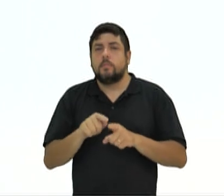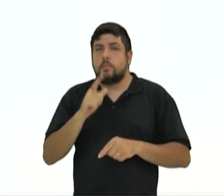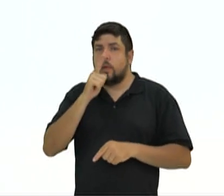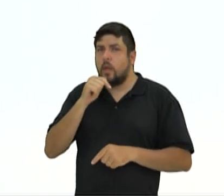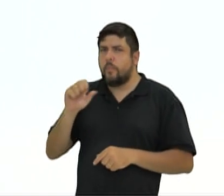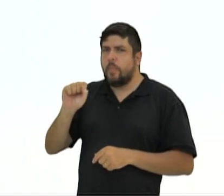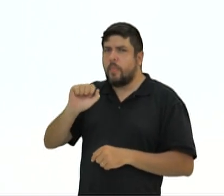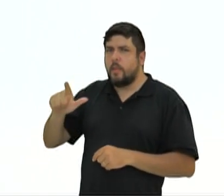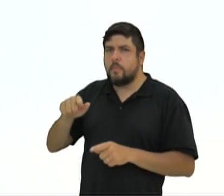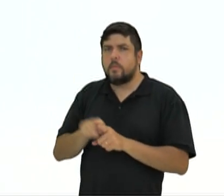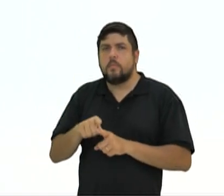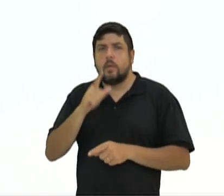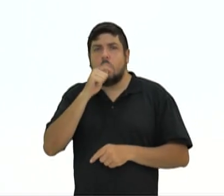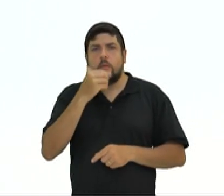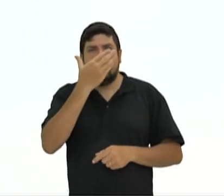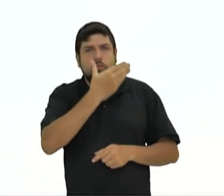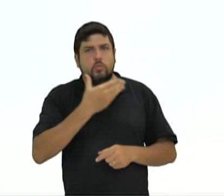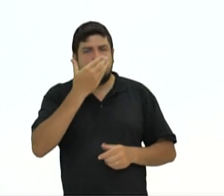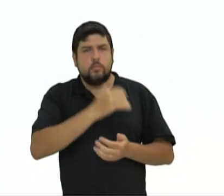água doce. Então,